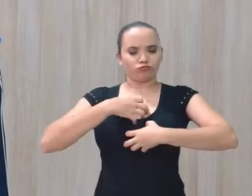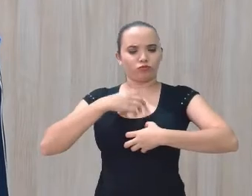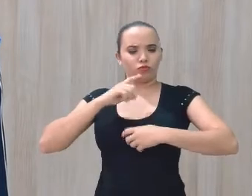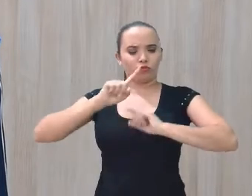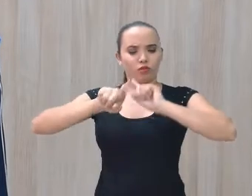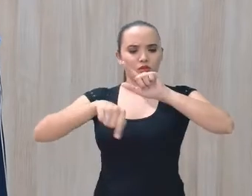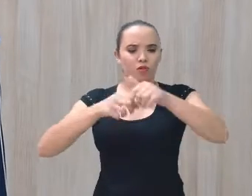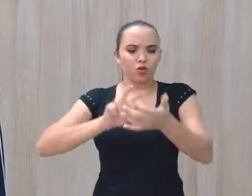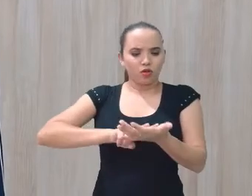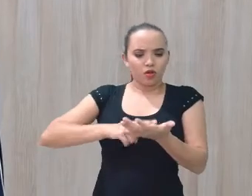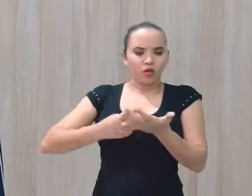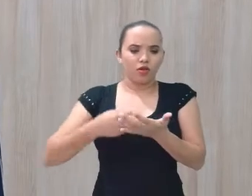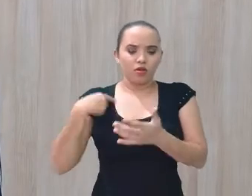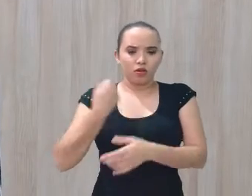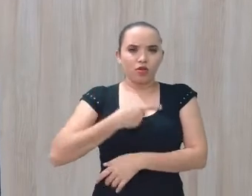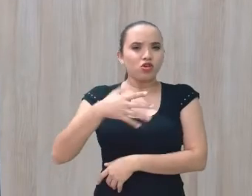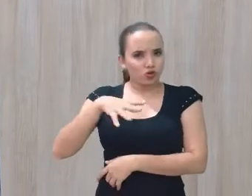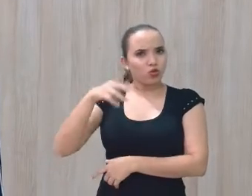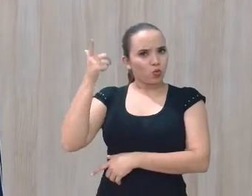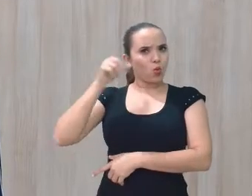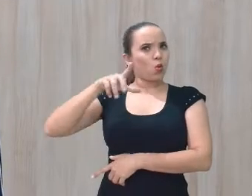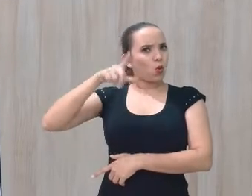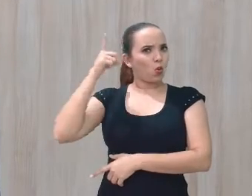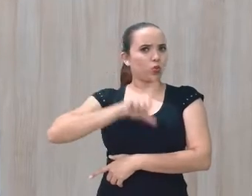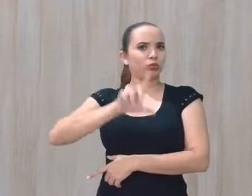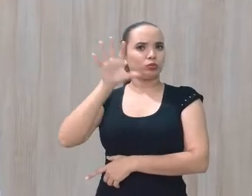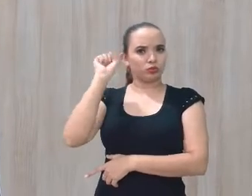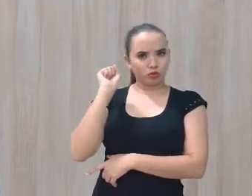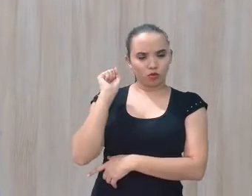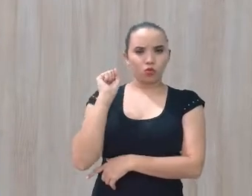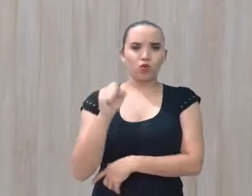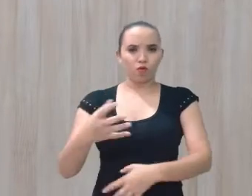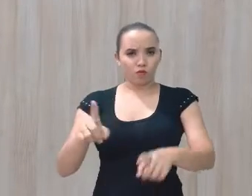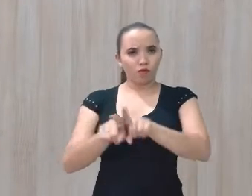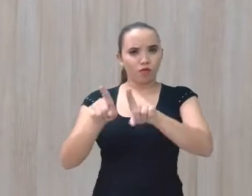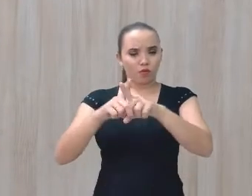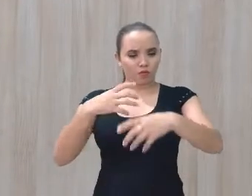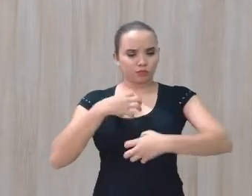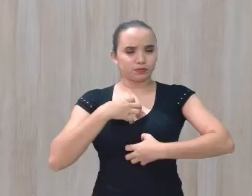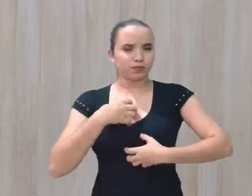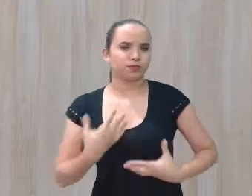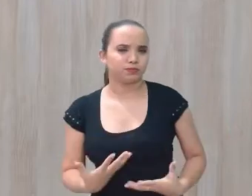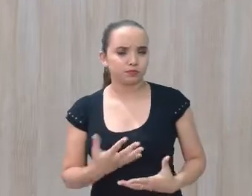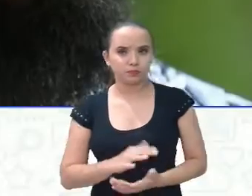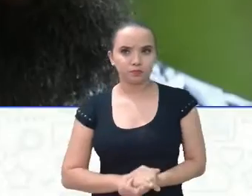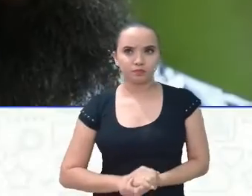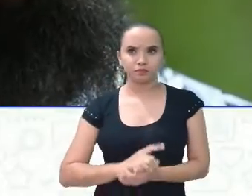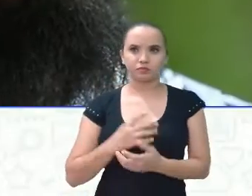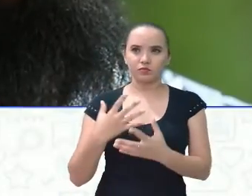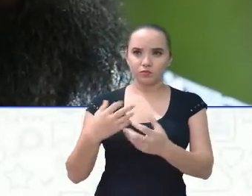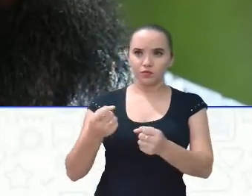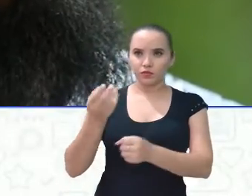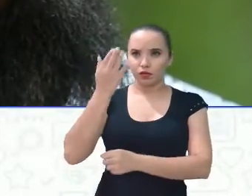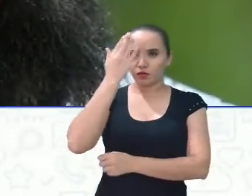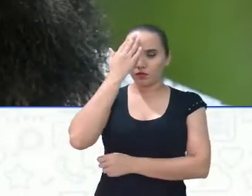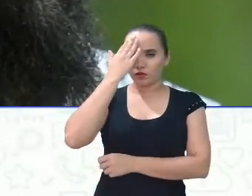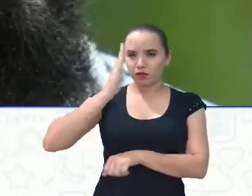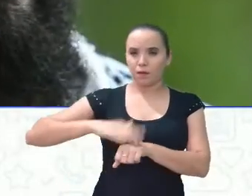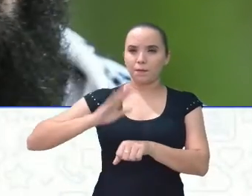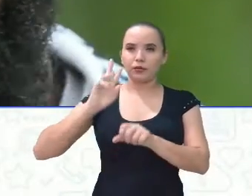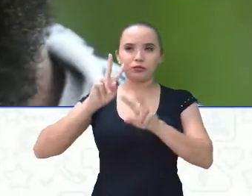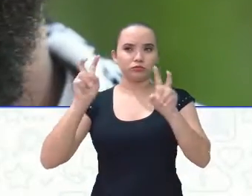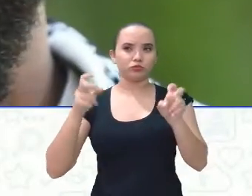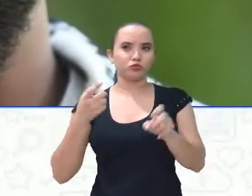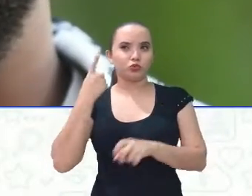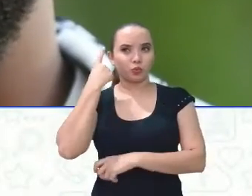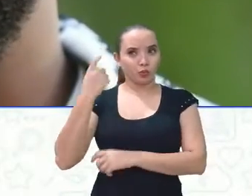e a gente ouve sons, tá bom? Vamos seguindo um pouquinho. Pensando um pouquinho mais sobre os sons,